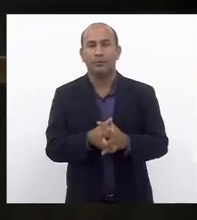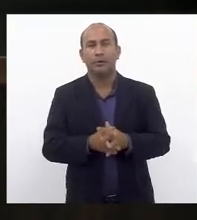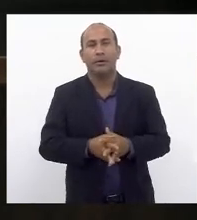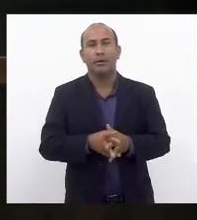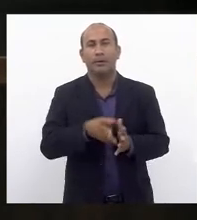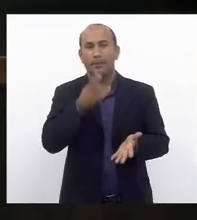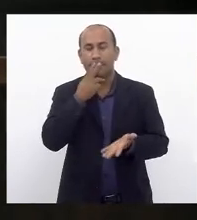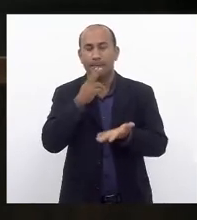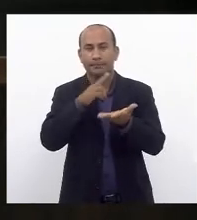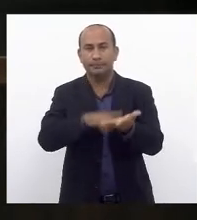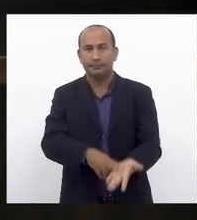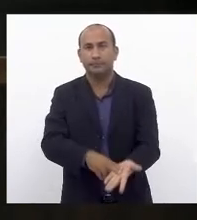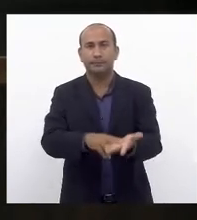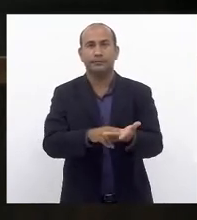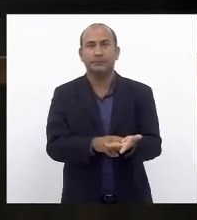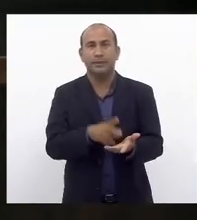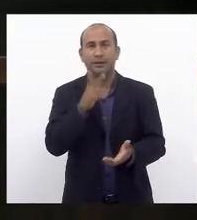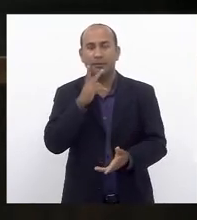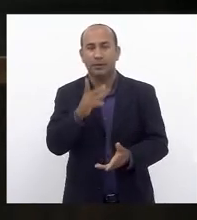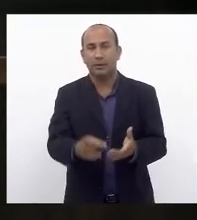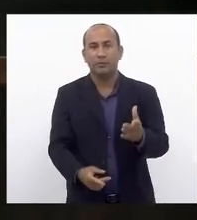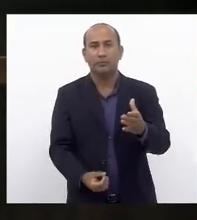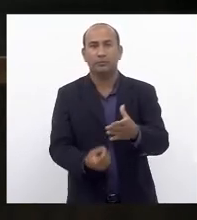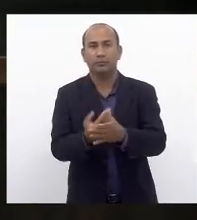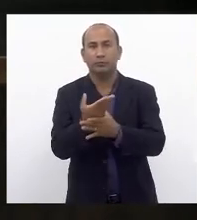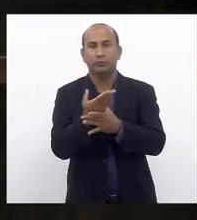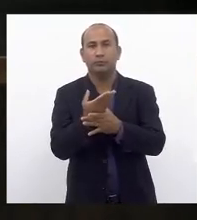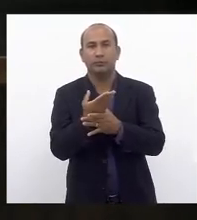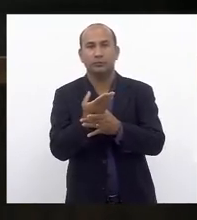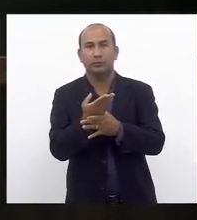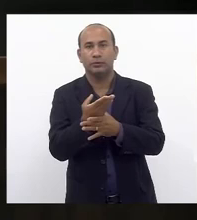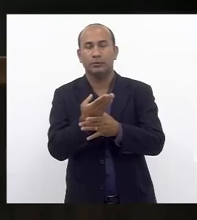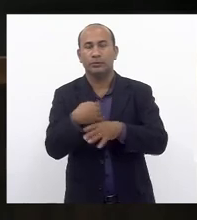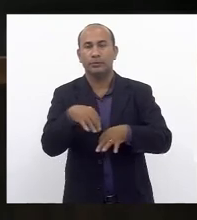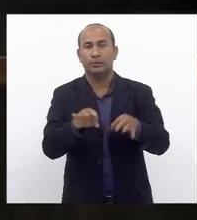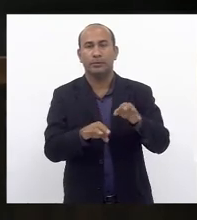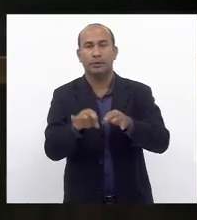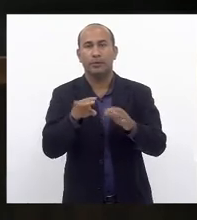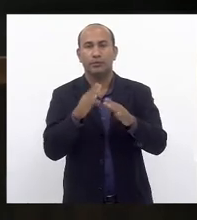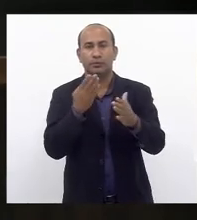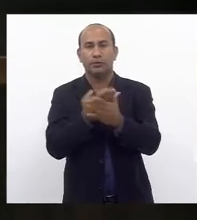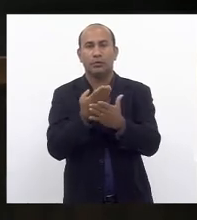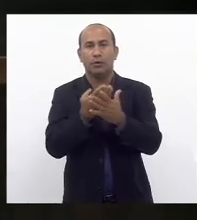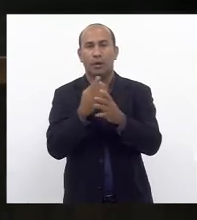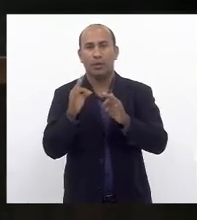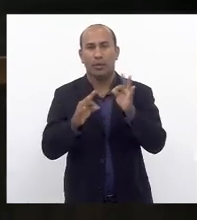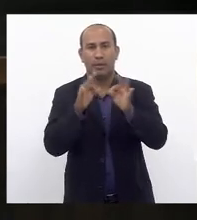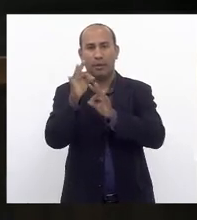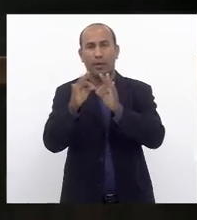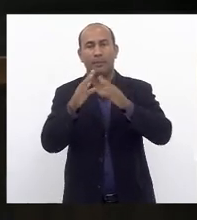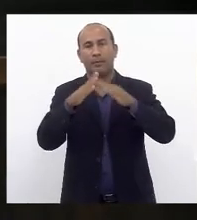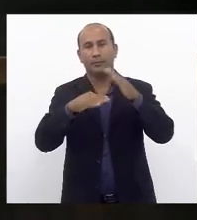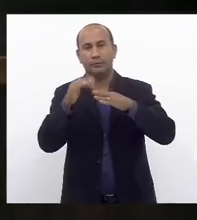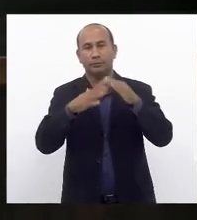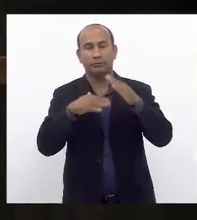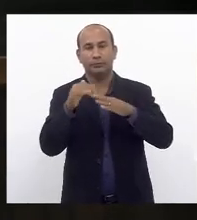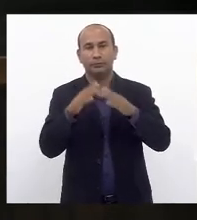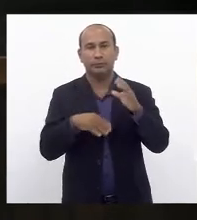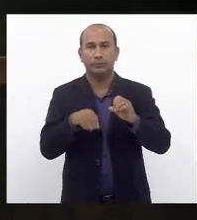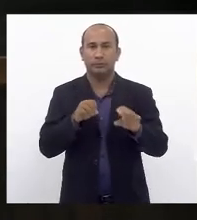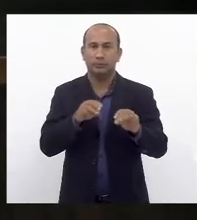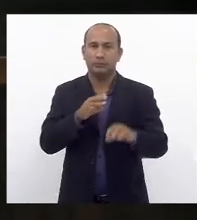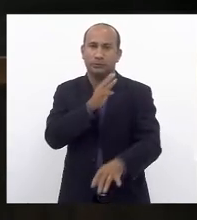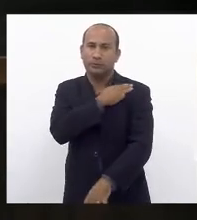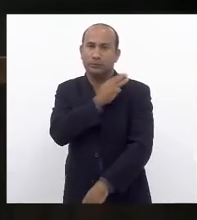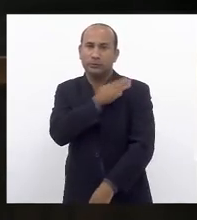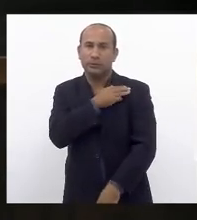de mensagem dispondo sobre a criação e implantação de uma escola técnica profissionalizante e uma escola de ensino médio